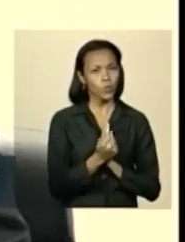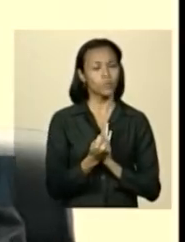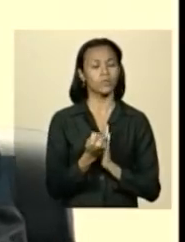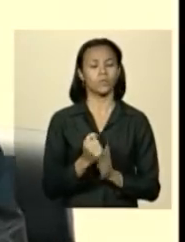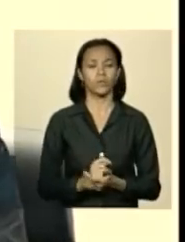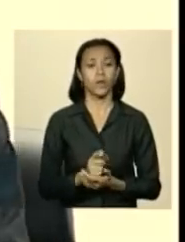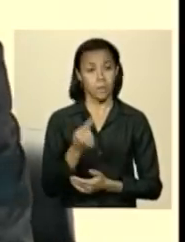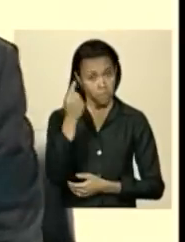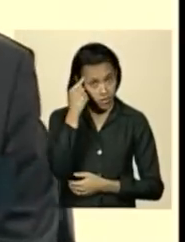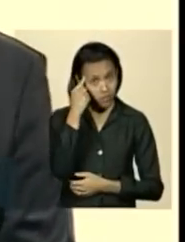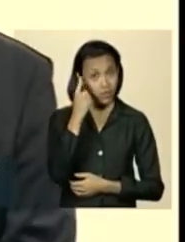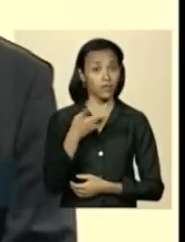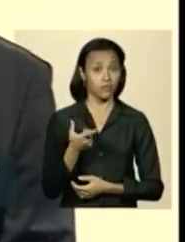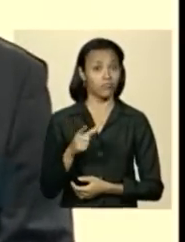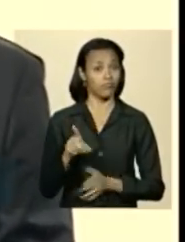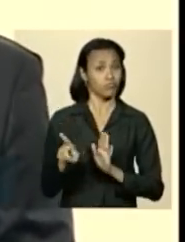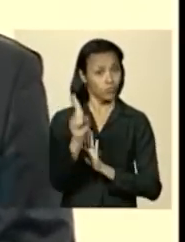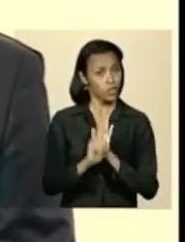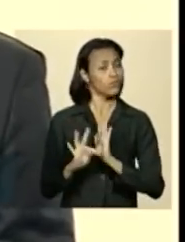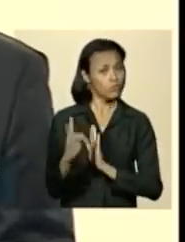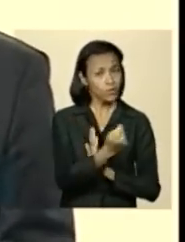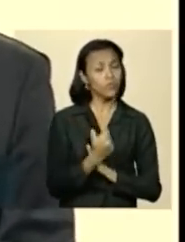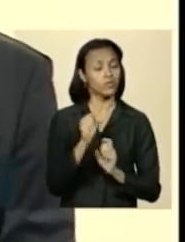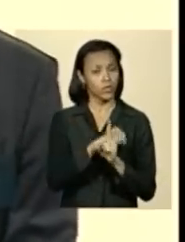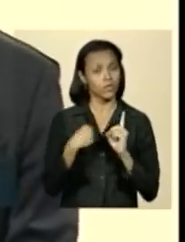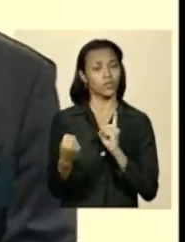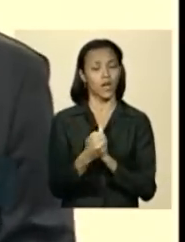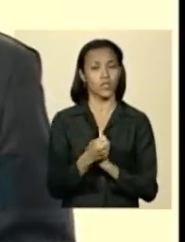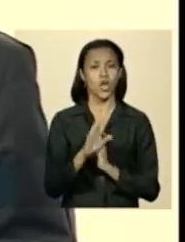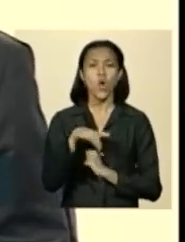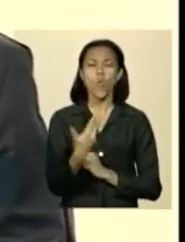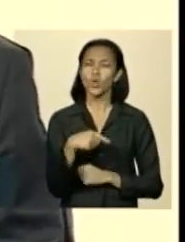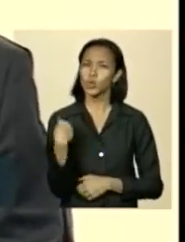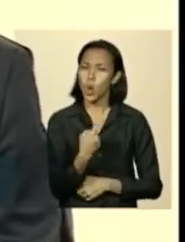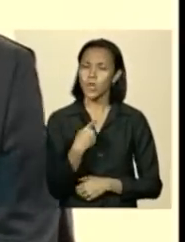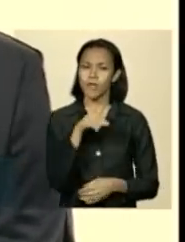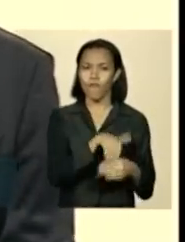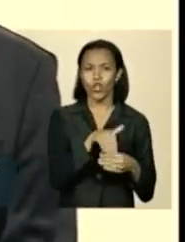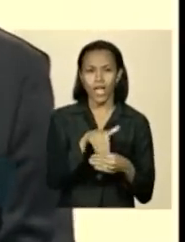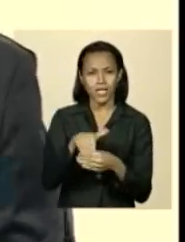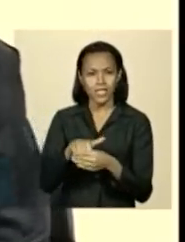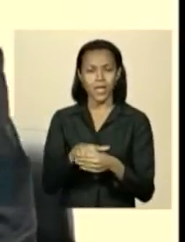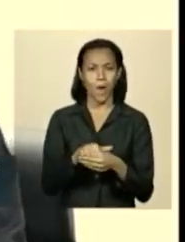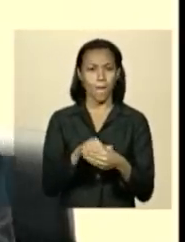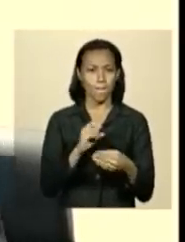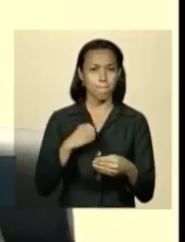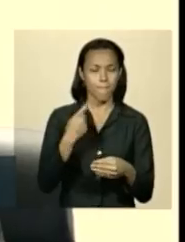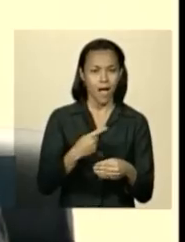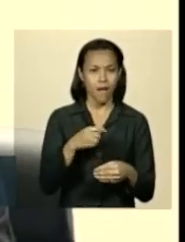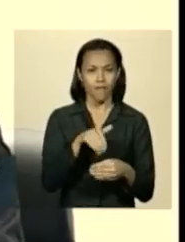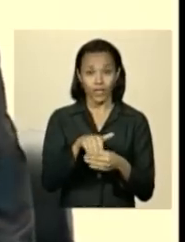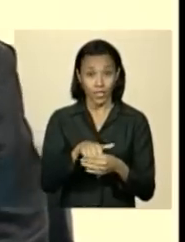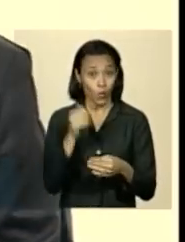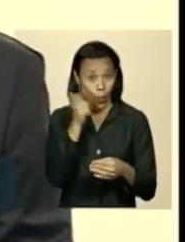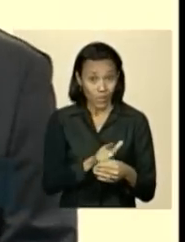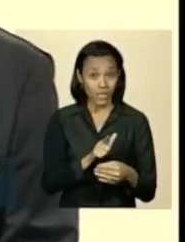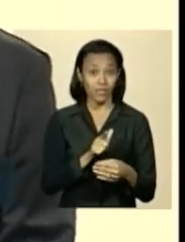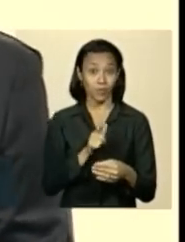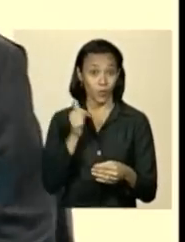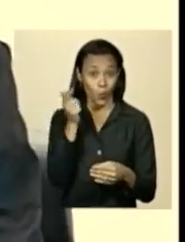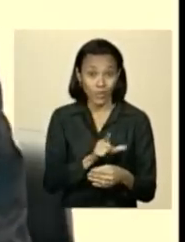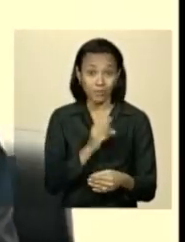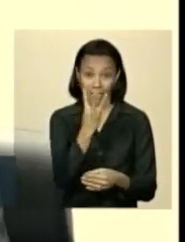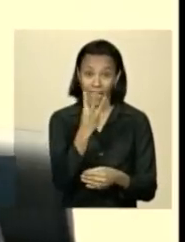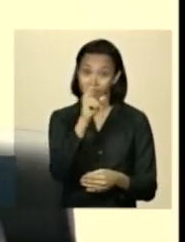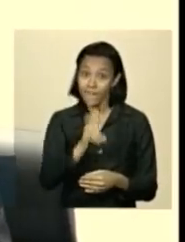profundamente na democratização da sociedade quando nós disputamos eleições e por três vezes seguidas conseguimos eleger um